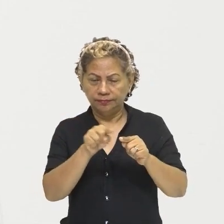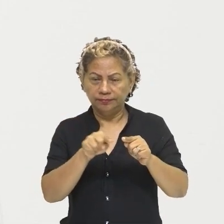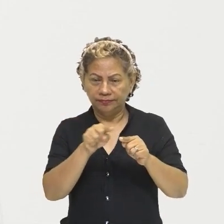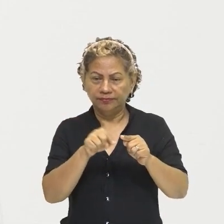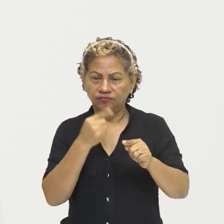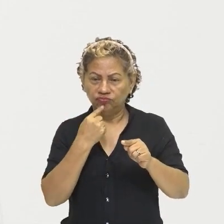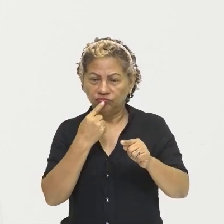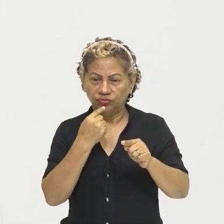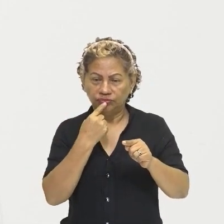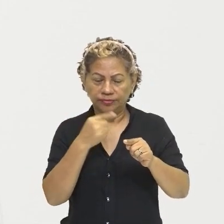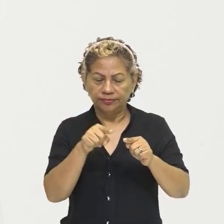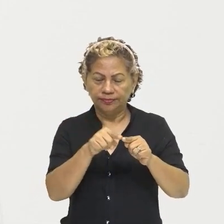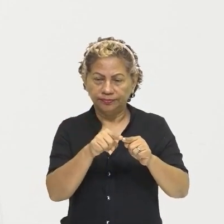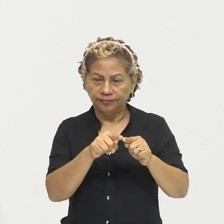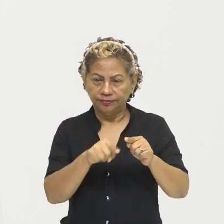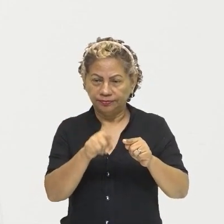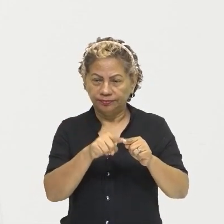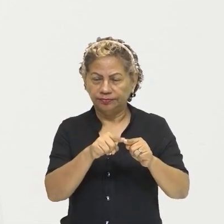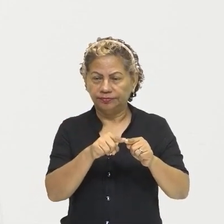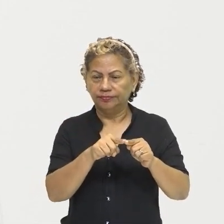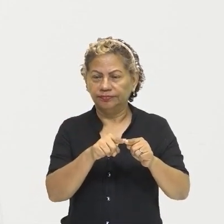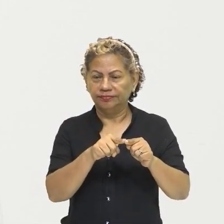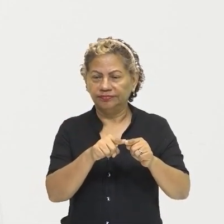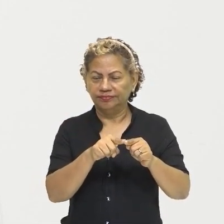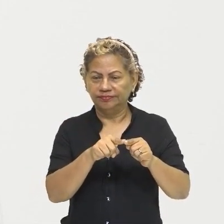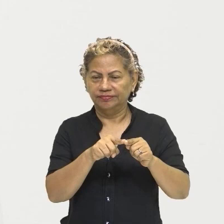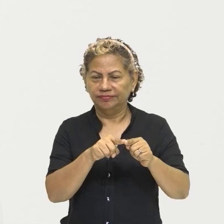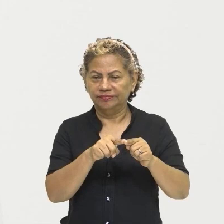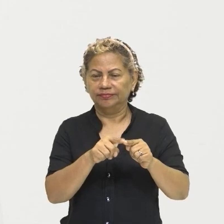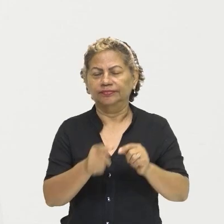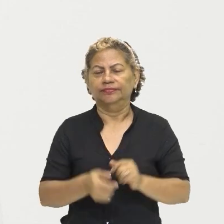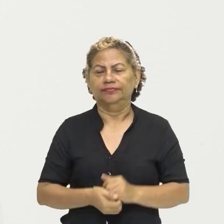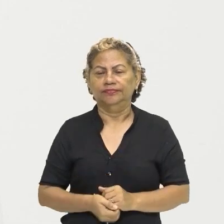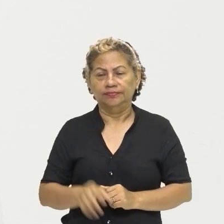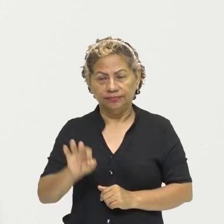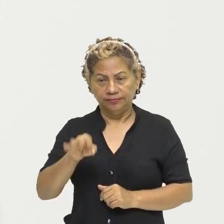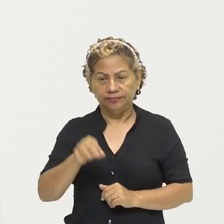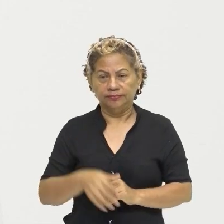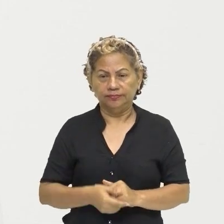a extremidade da elipse. Tá certo?